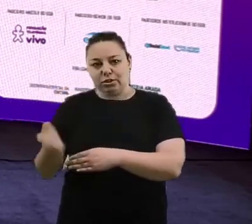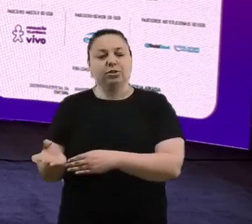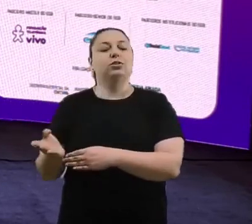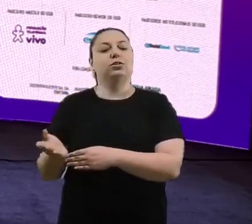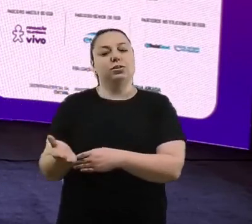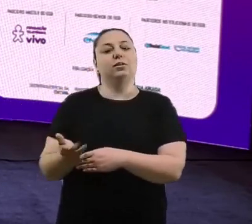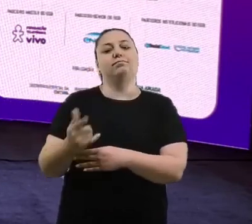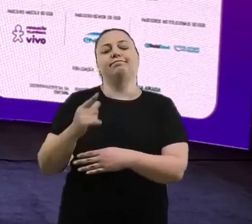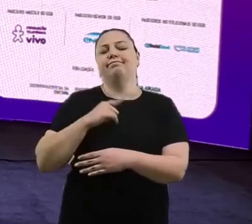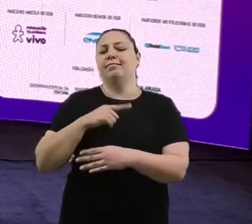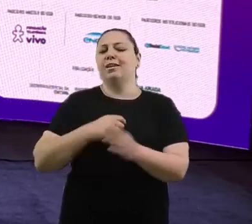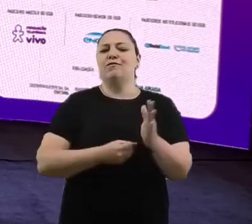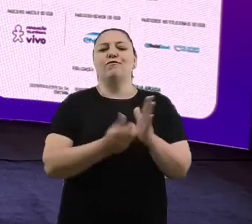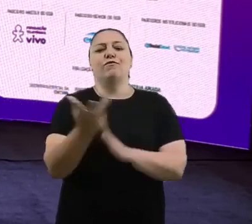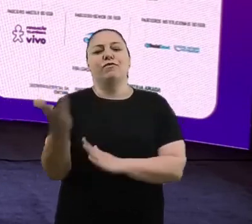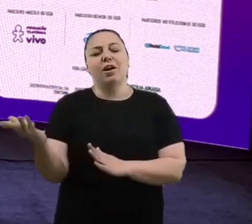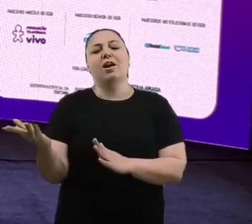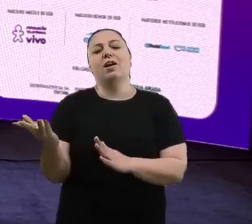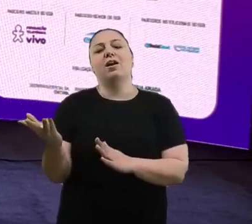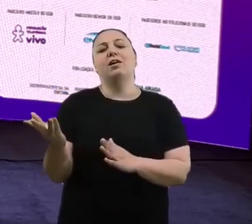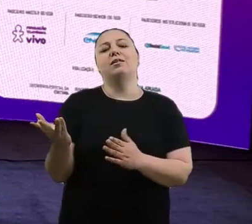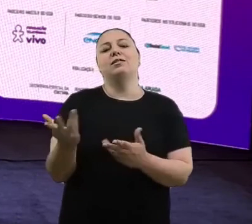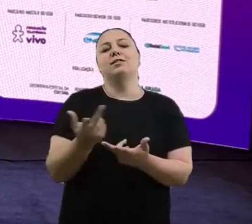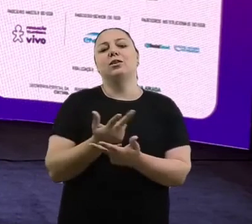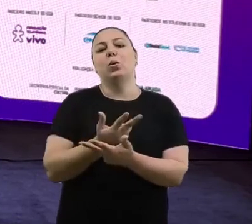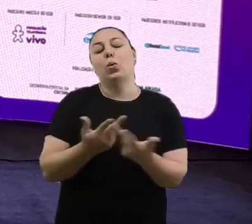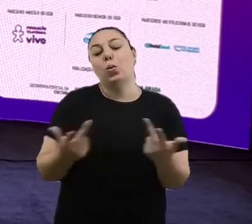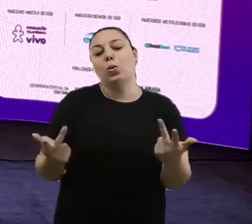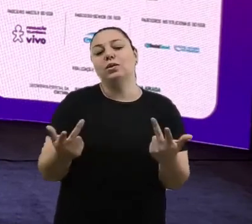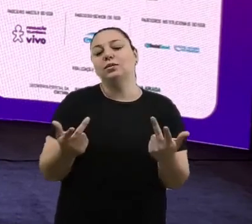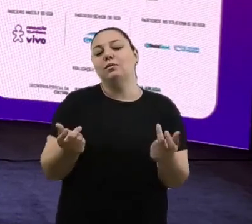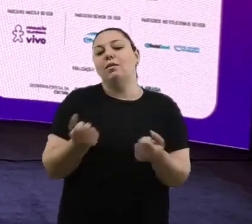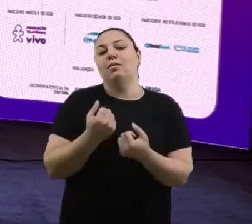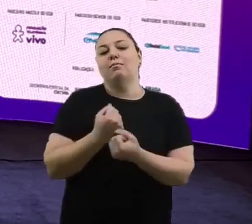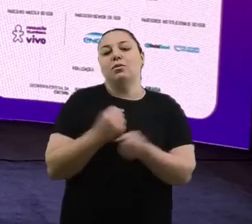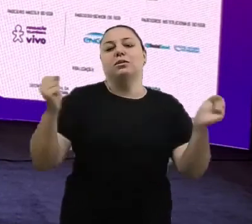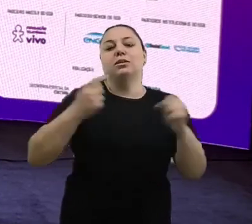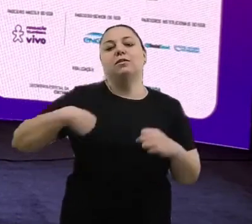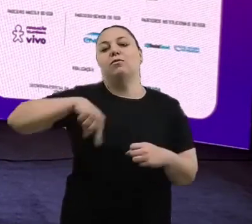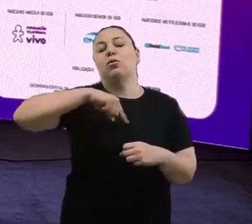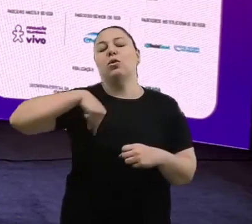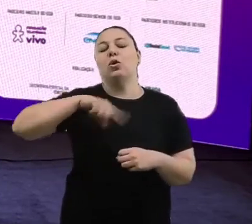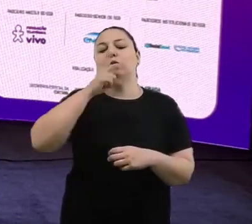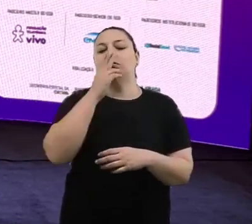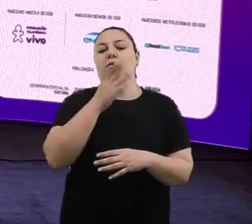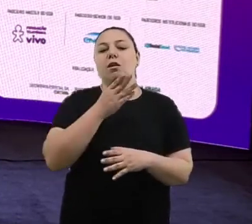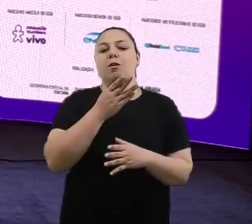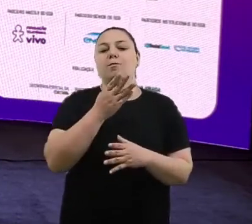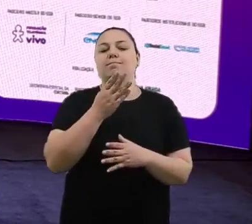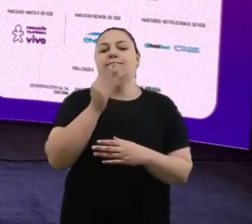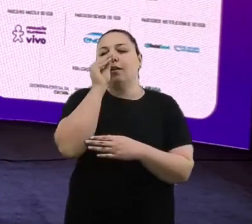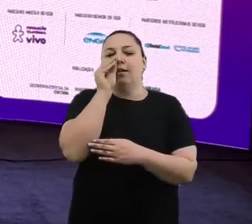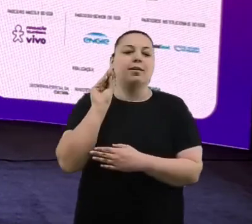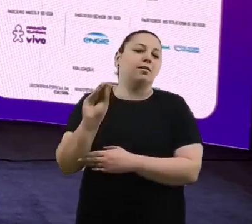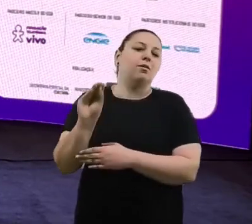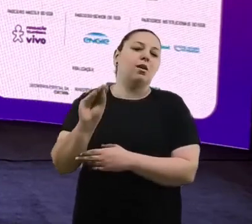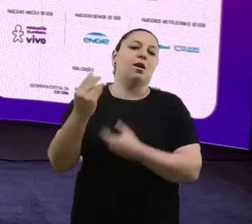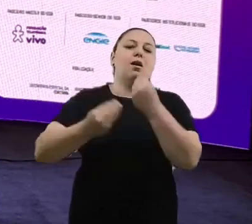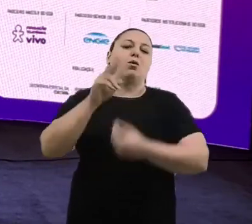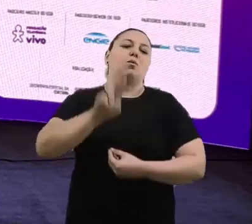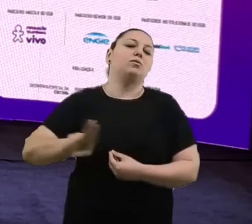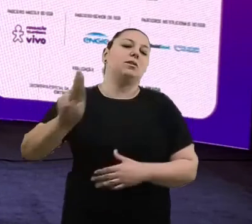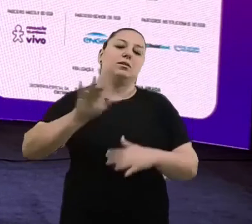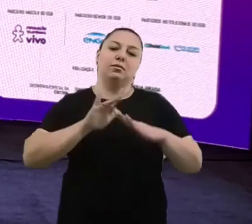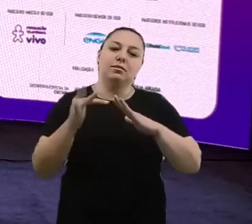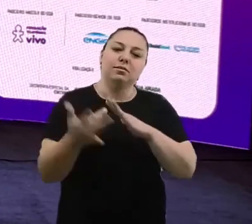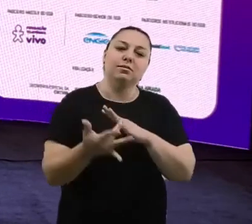tem como fechar os olhos sobre a questão do uso das redes sociais, sobre a questão da